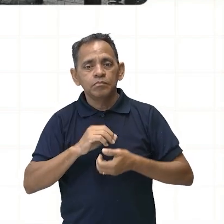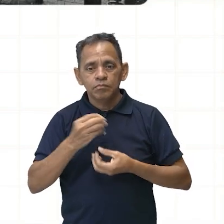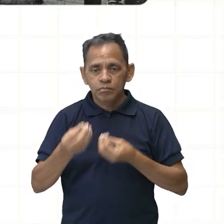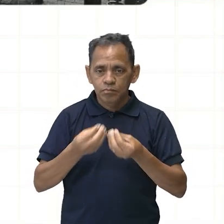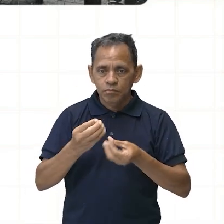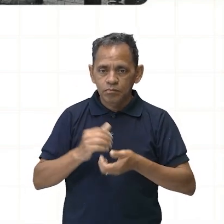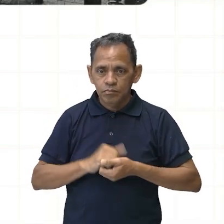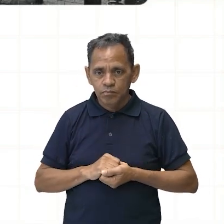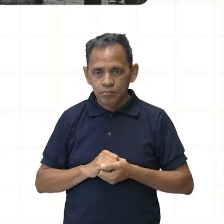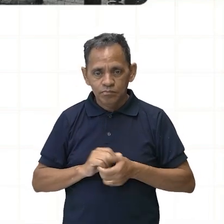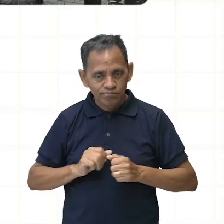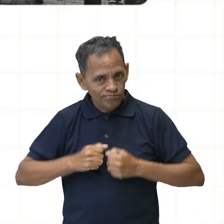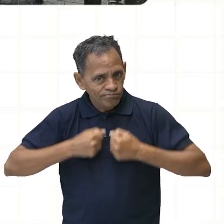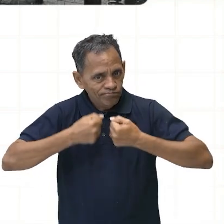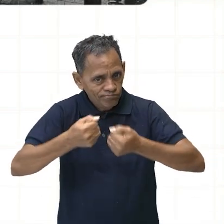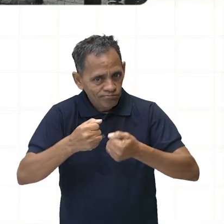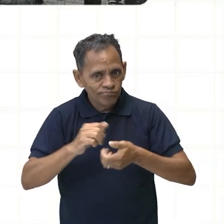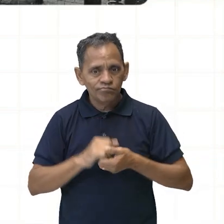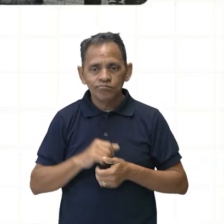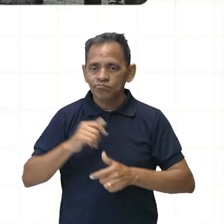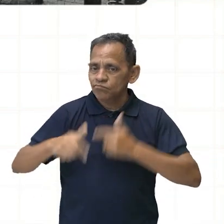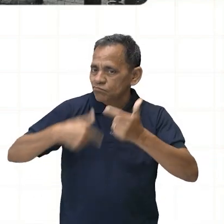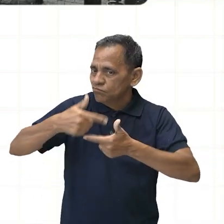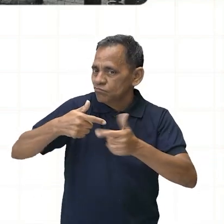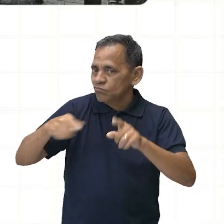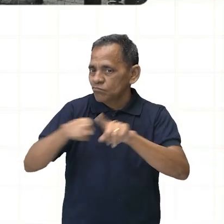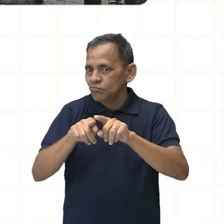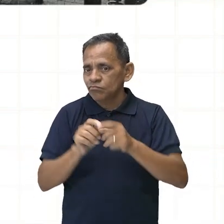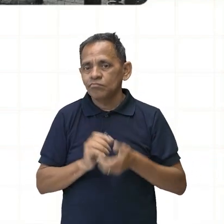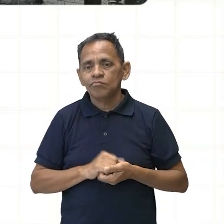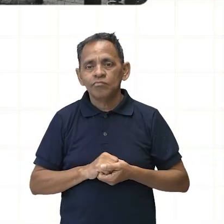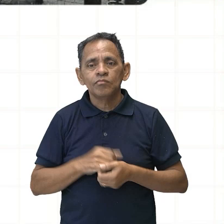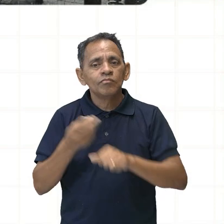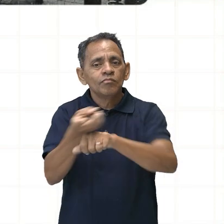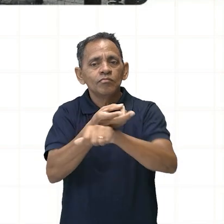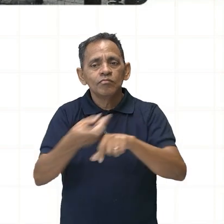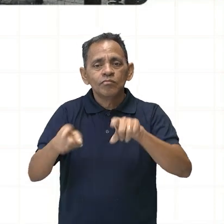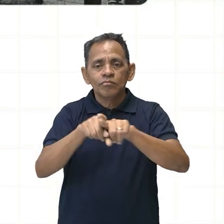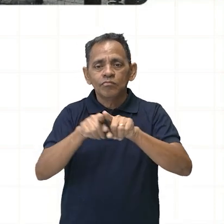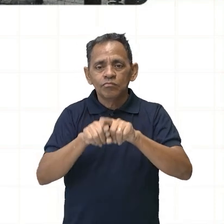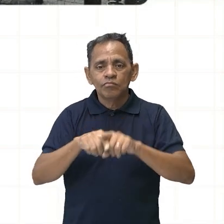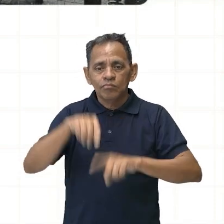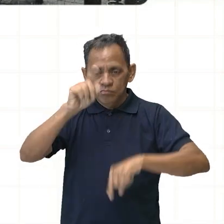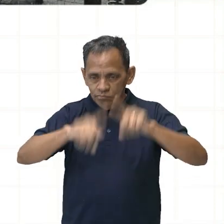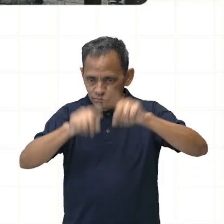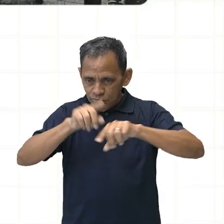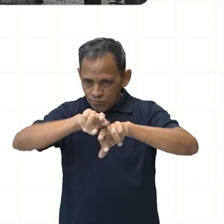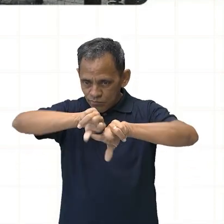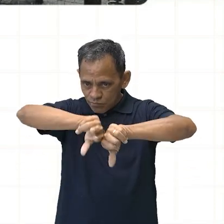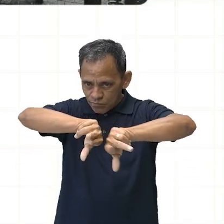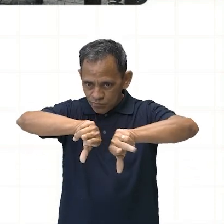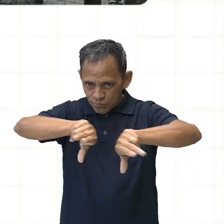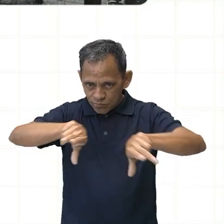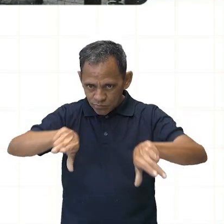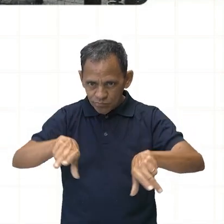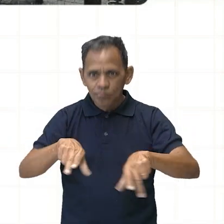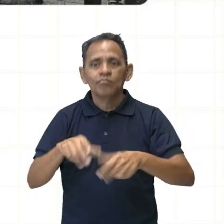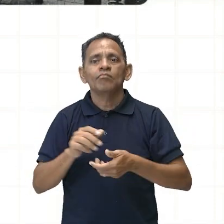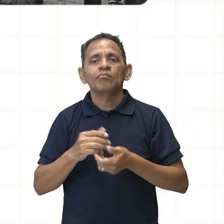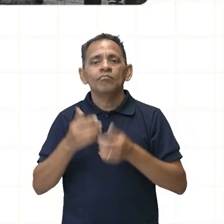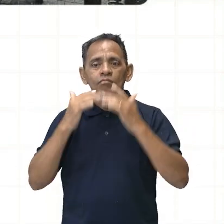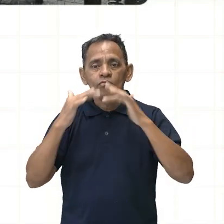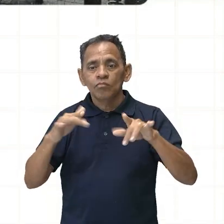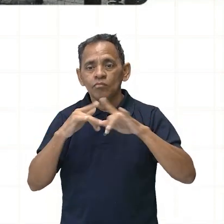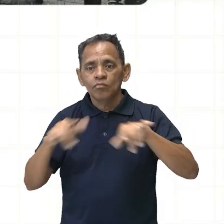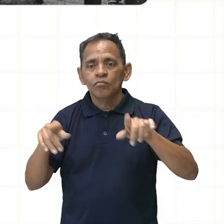trabalho especializado e uma demanda maior por matéria-prima, né? Então, conforme a gente vai produzindo mais mercadorias, a partir do auxílio